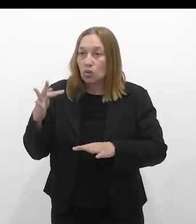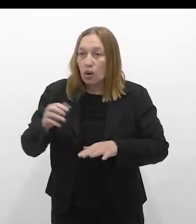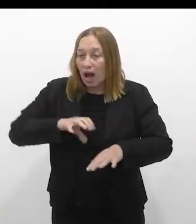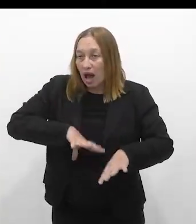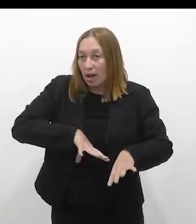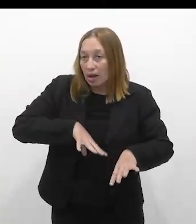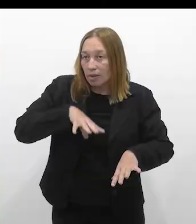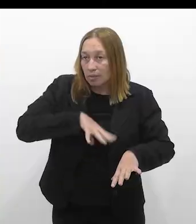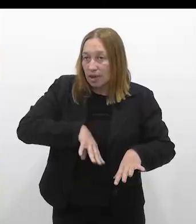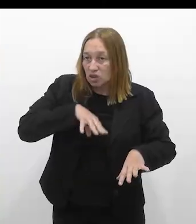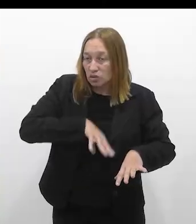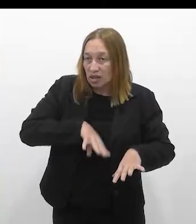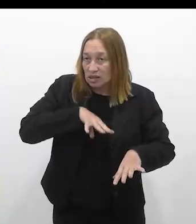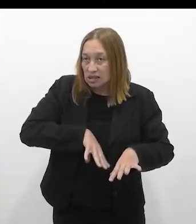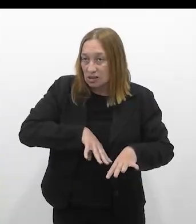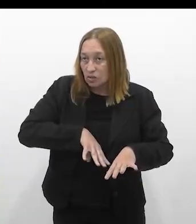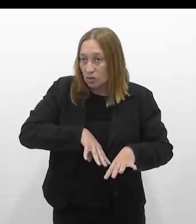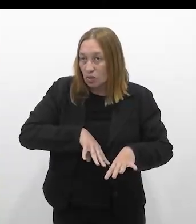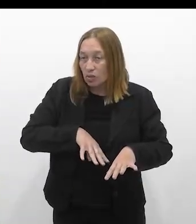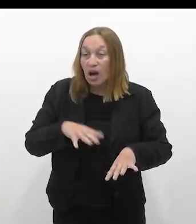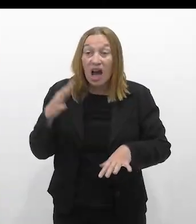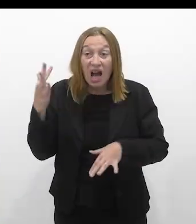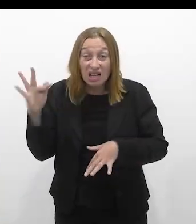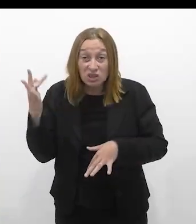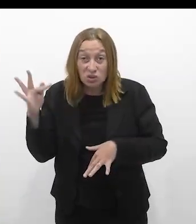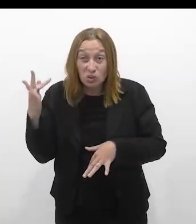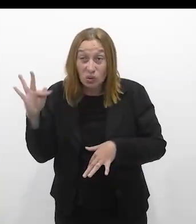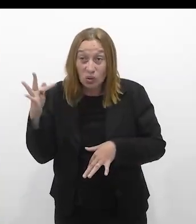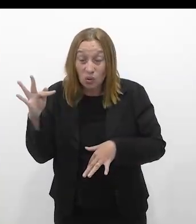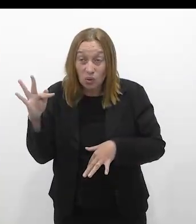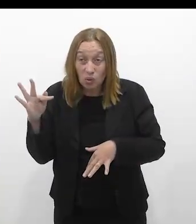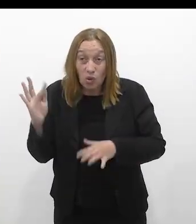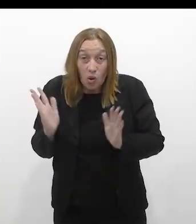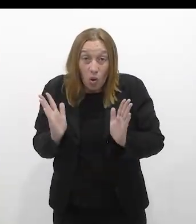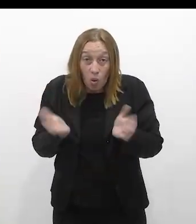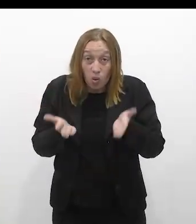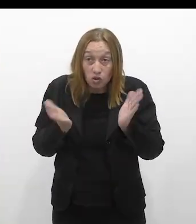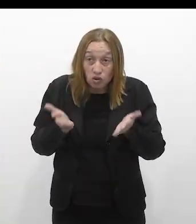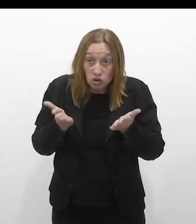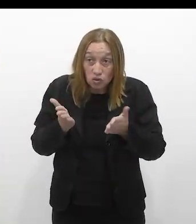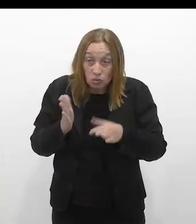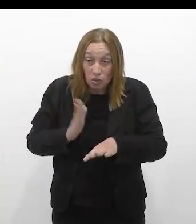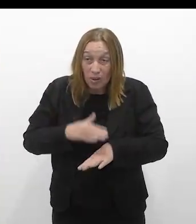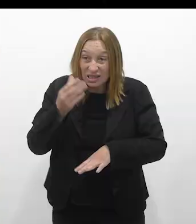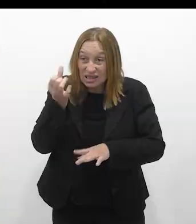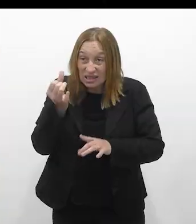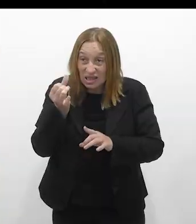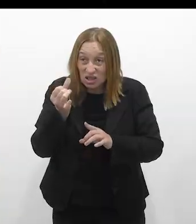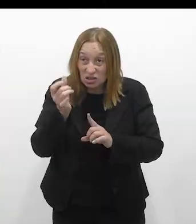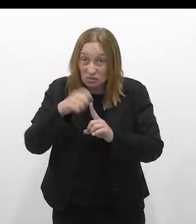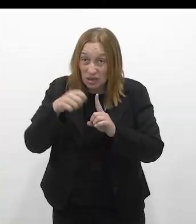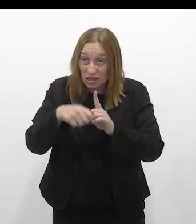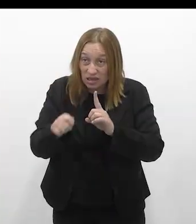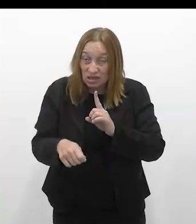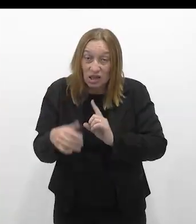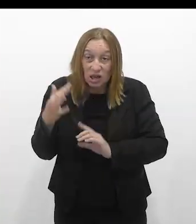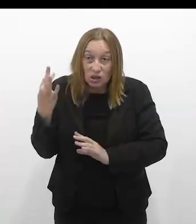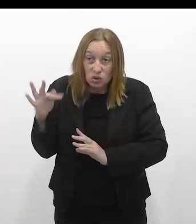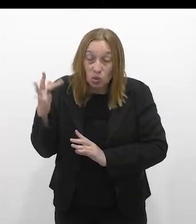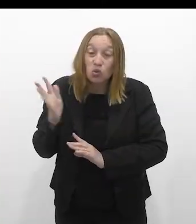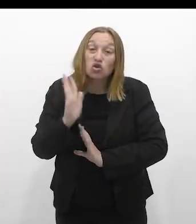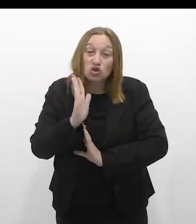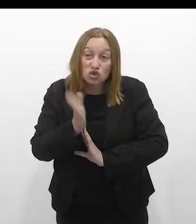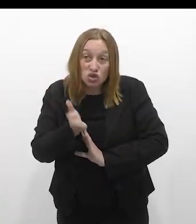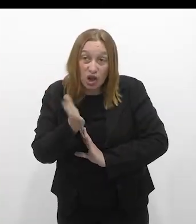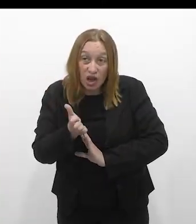A menstruação, embora ela não seja dor contínua, a própria dor cíclica hoje, por mais de 6 meses intensa, com